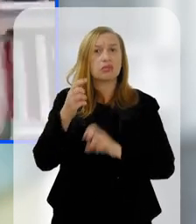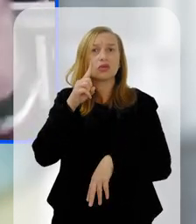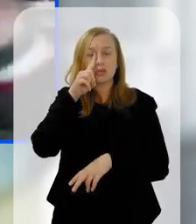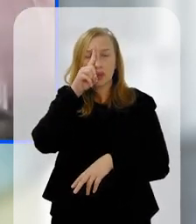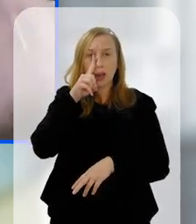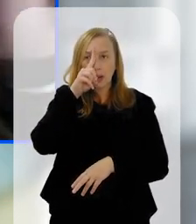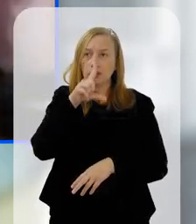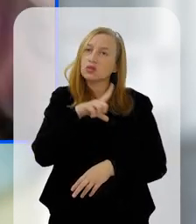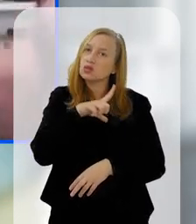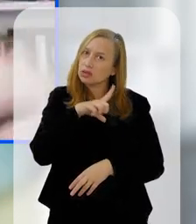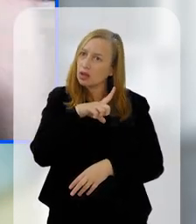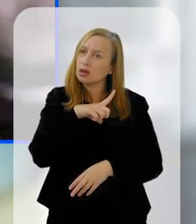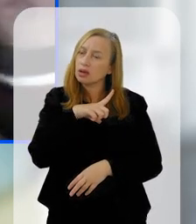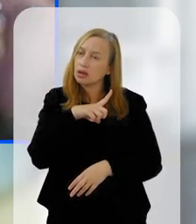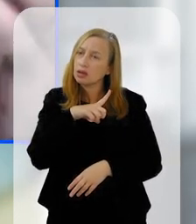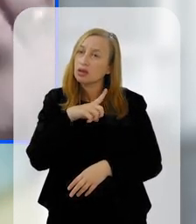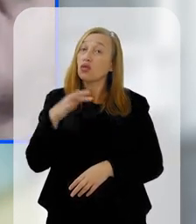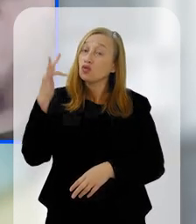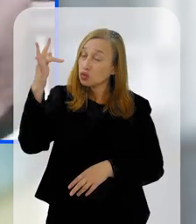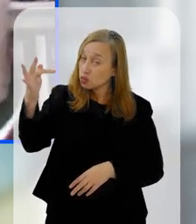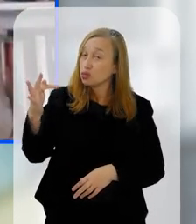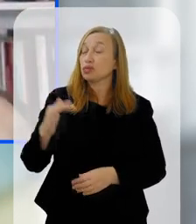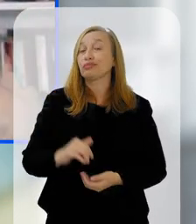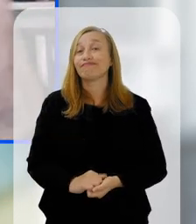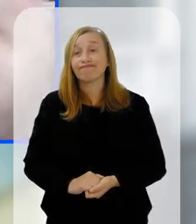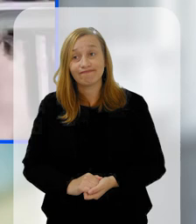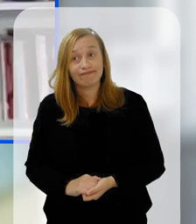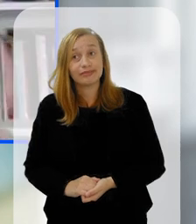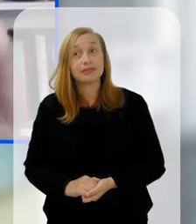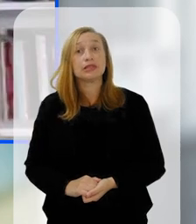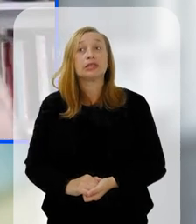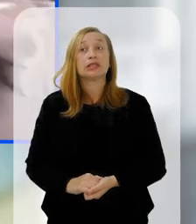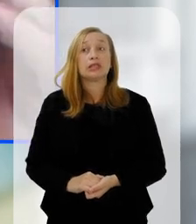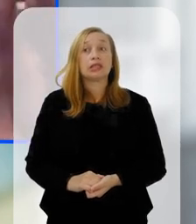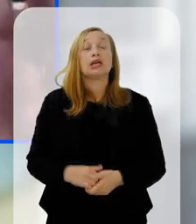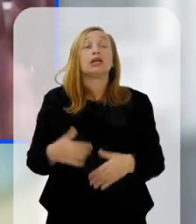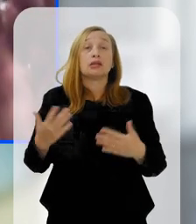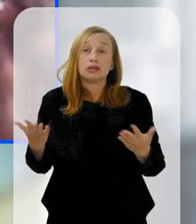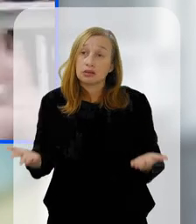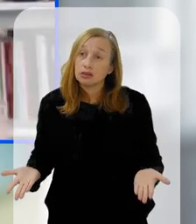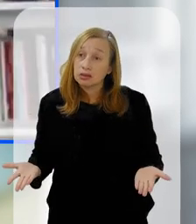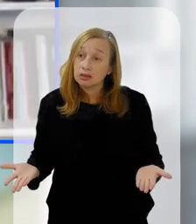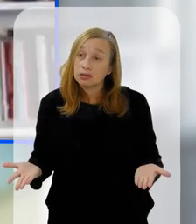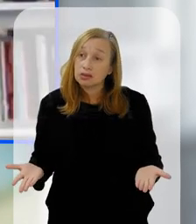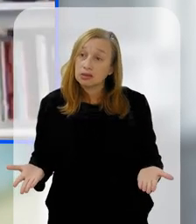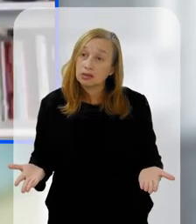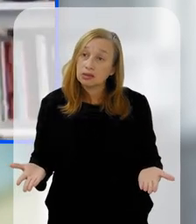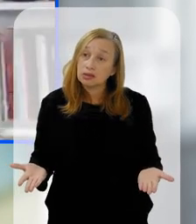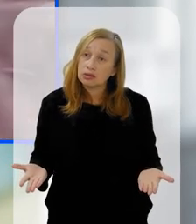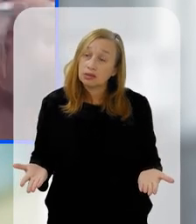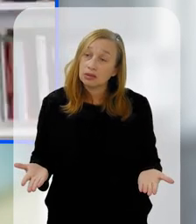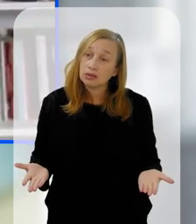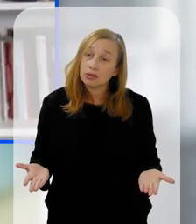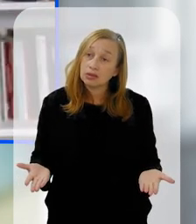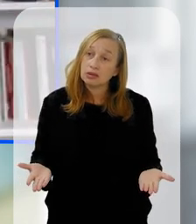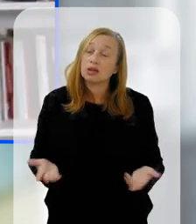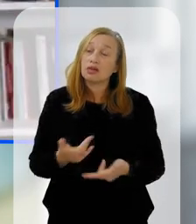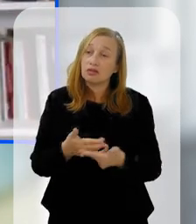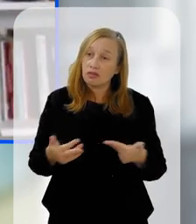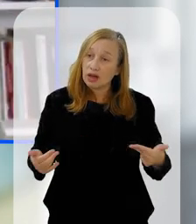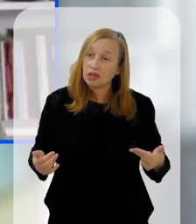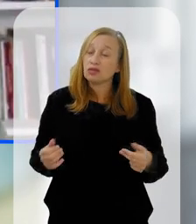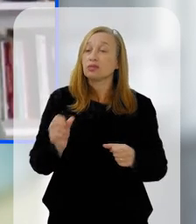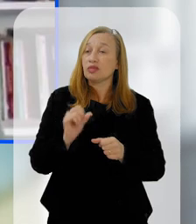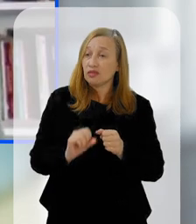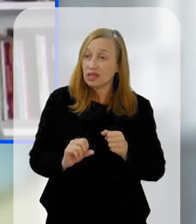completamente a capacidade de perceber os perigos que a gente tem a enfrentar num futuro próximo e distante. Então, eu